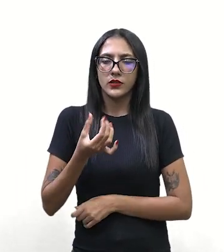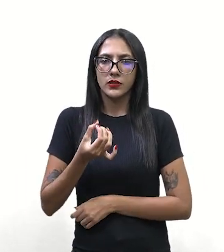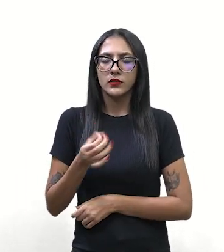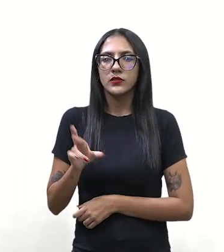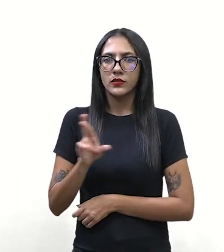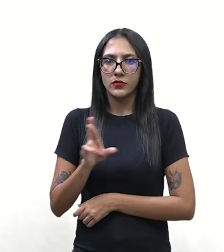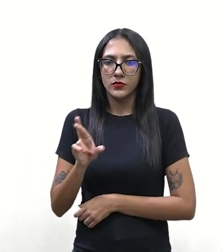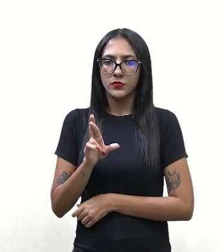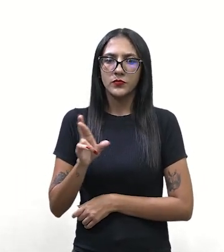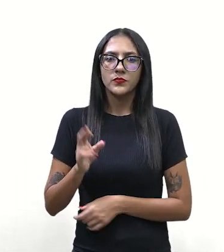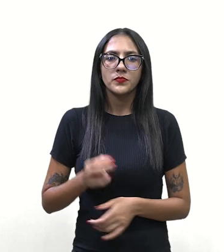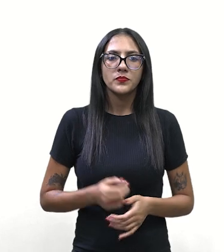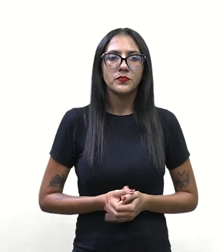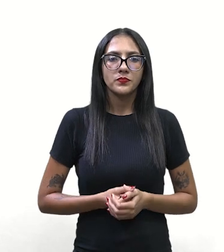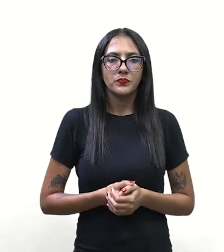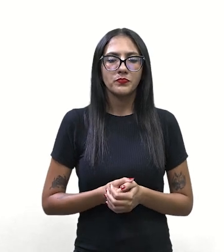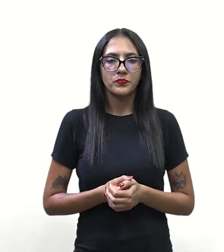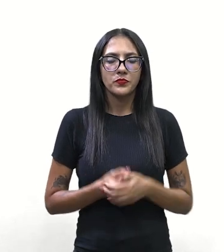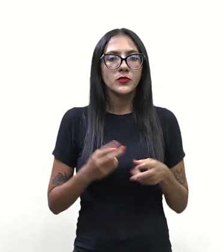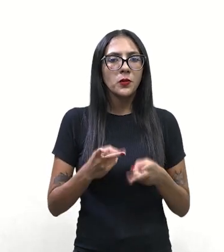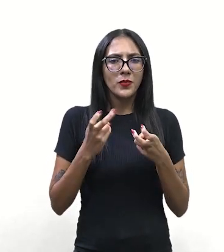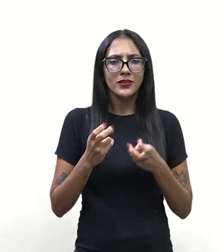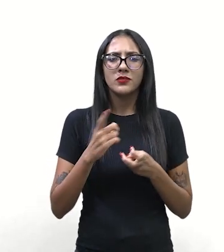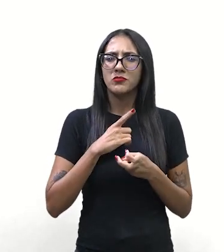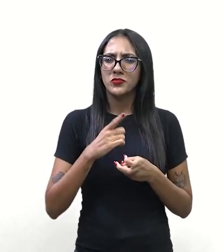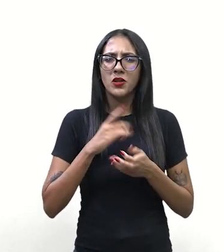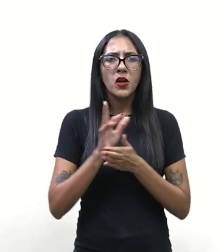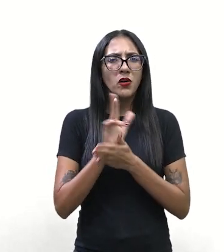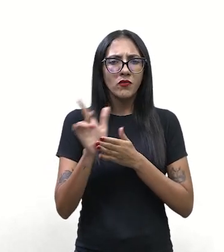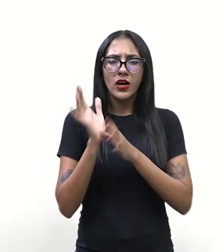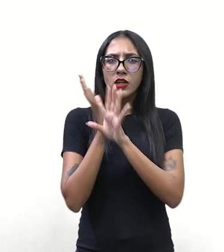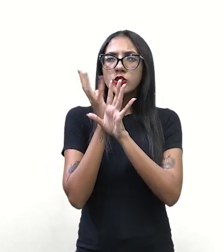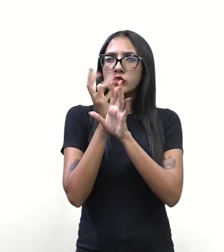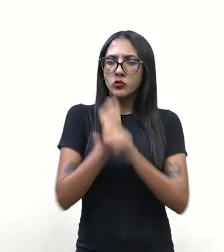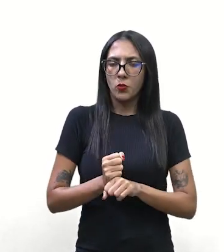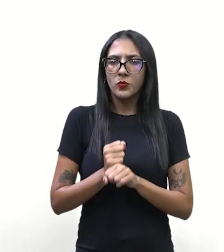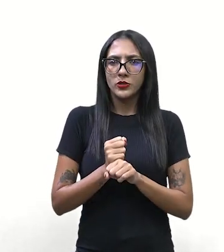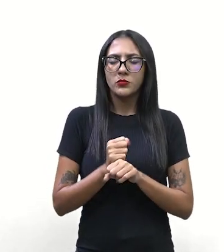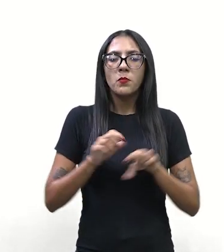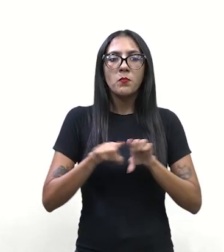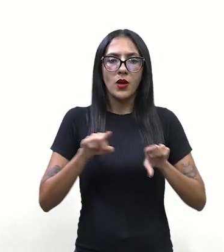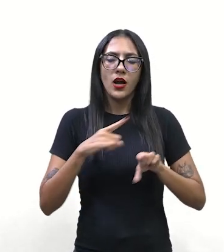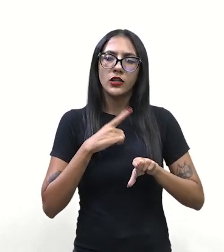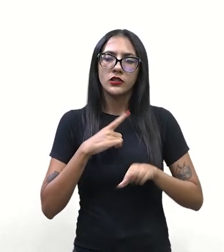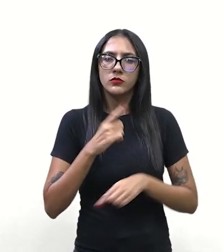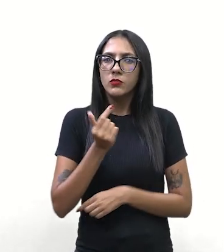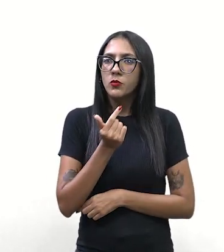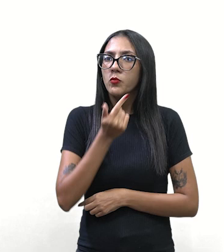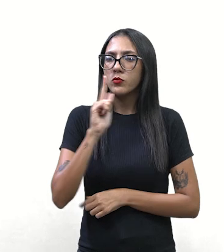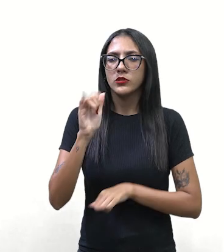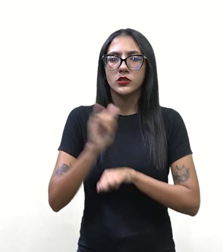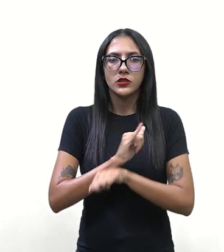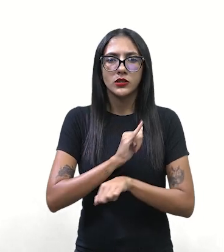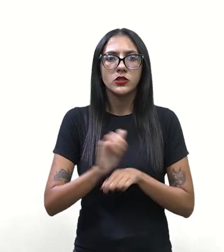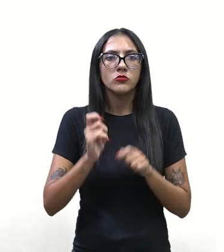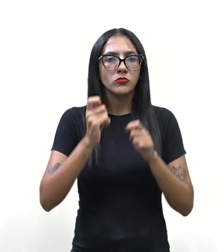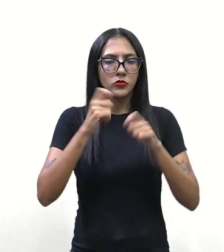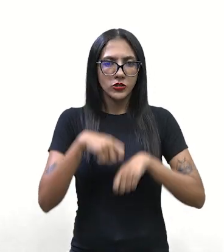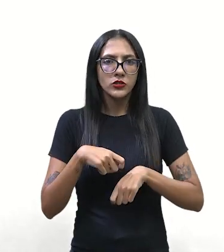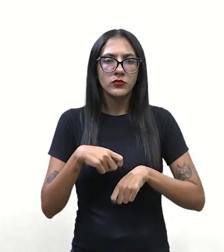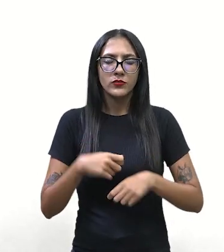R$60. Observem que a gente realizou vários cálculos aqui, mas tem uma outra maneira da gente resolver